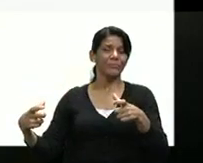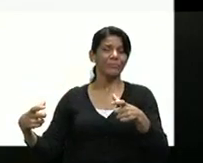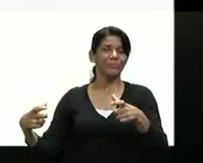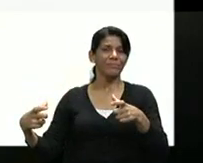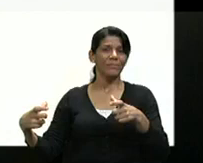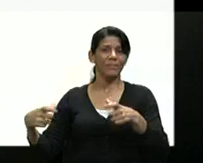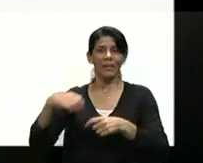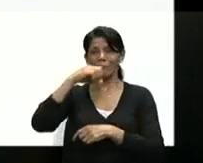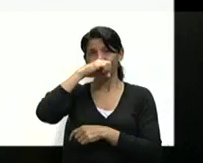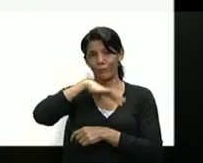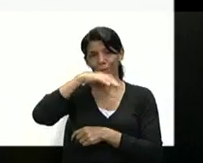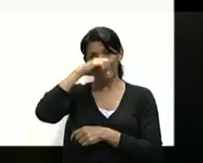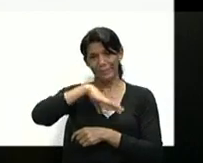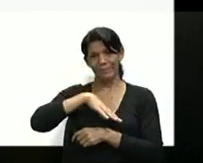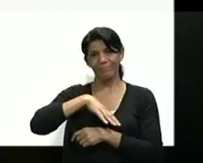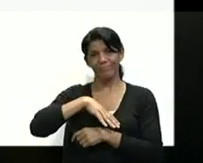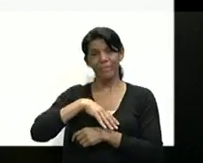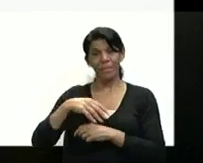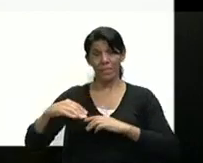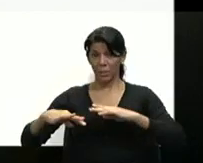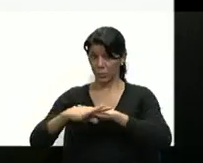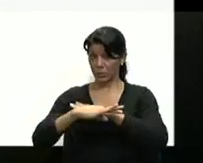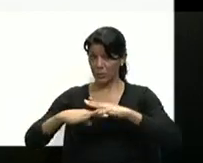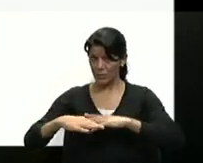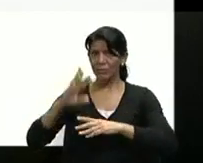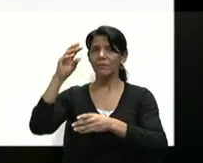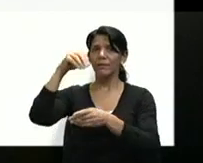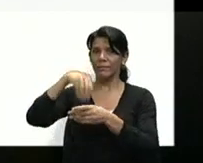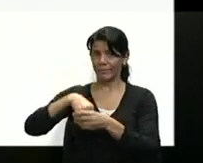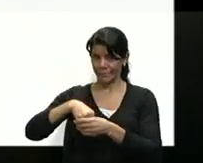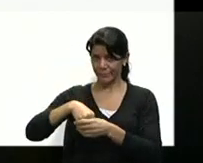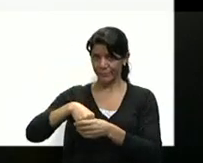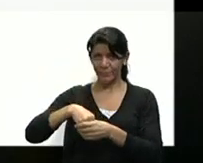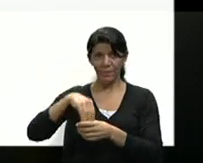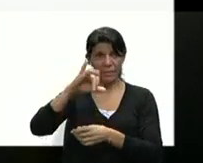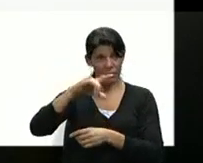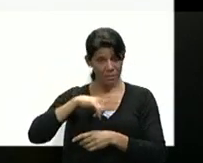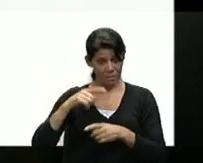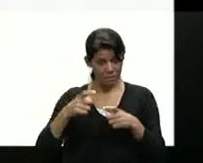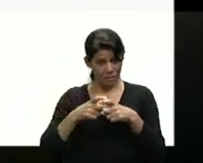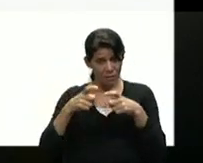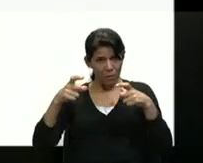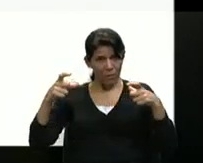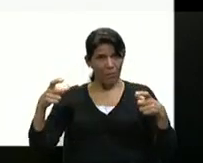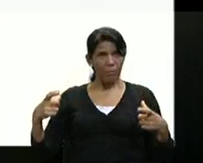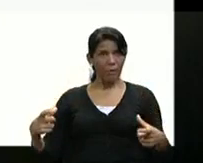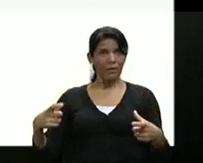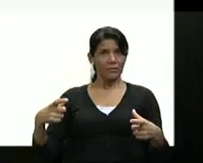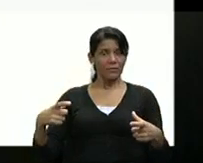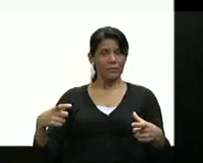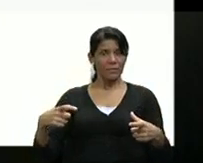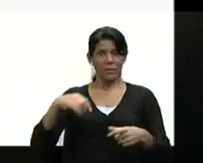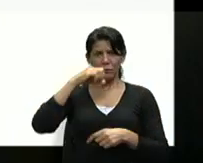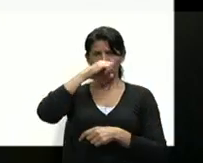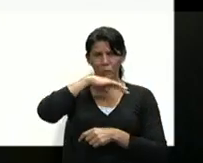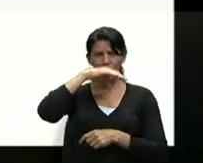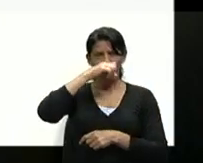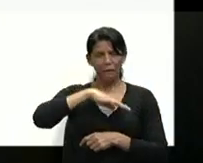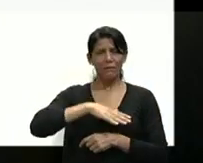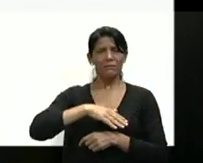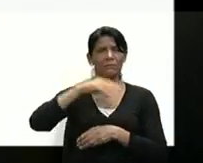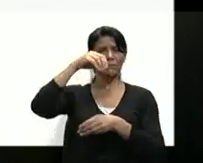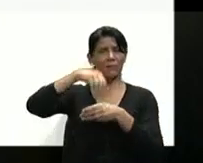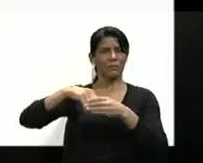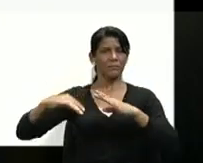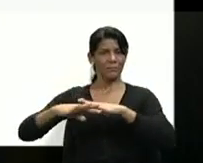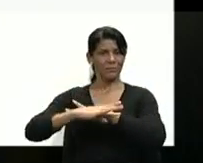está dentro desse cenário. Se nós temos um aumento dos indicadores de violência